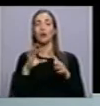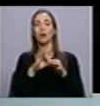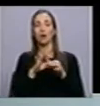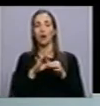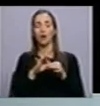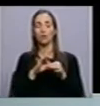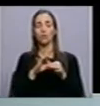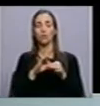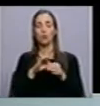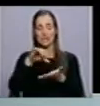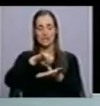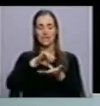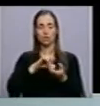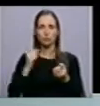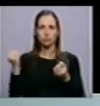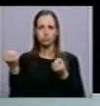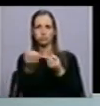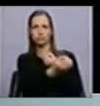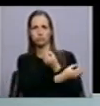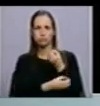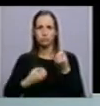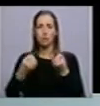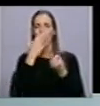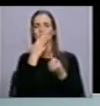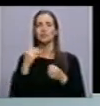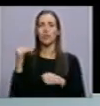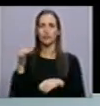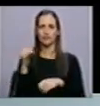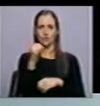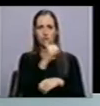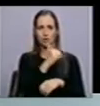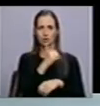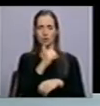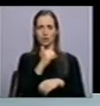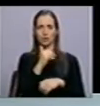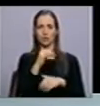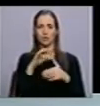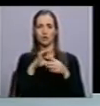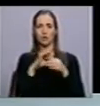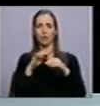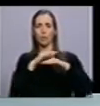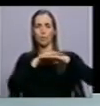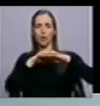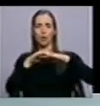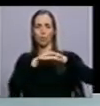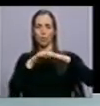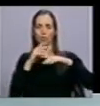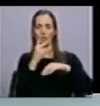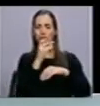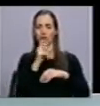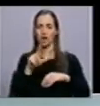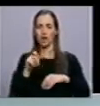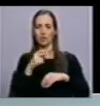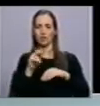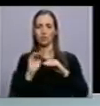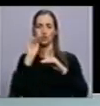Via Láctea, ele parece que está a surfar no que diz respeito ao plano da Via Láctea. Ou seja, ele